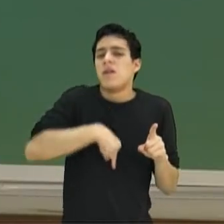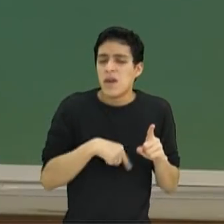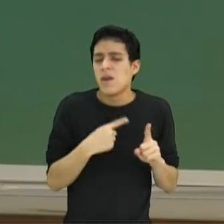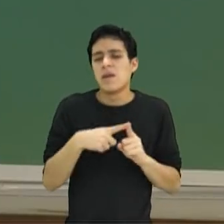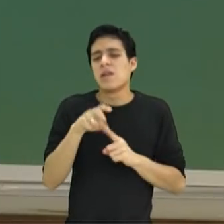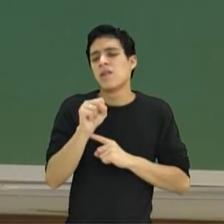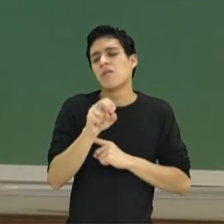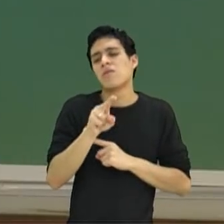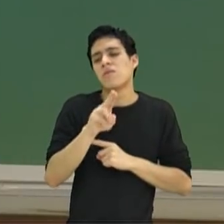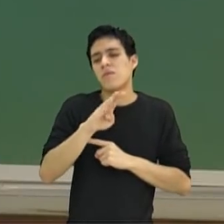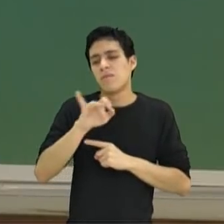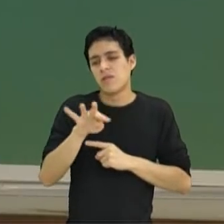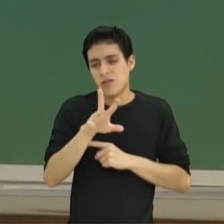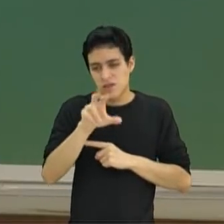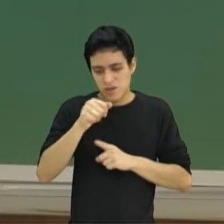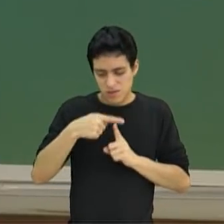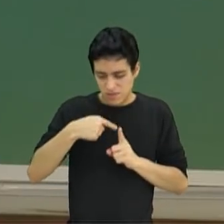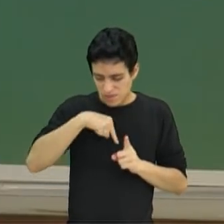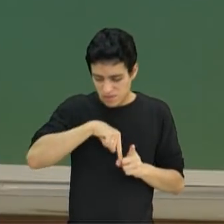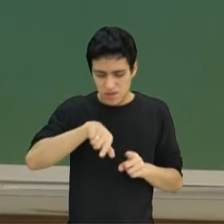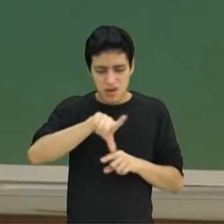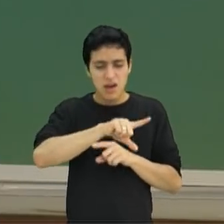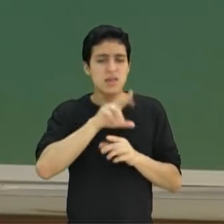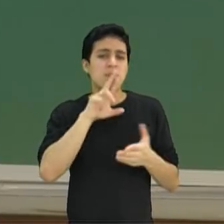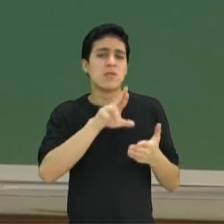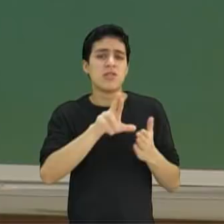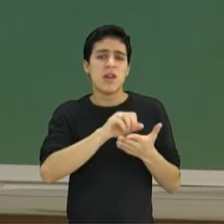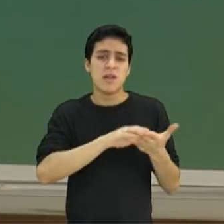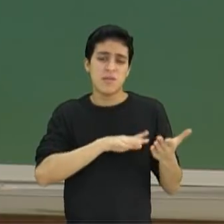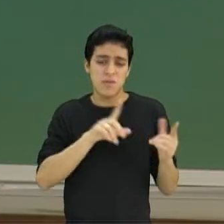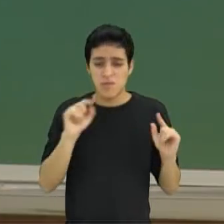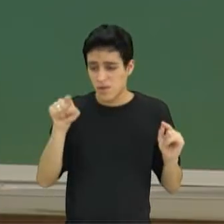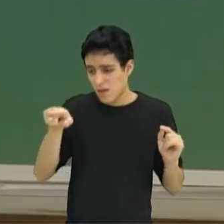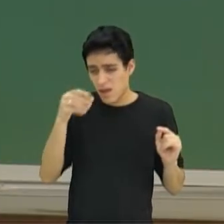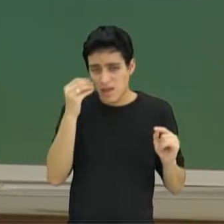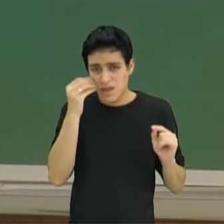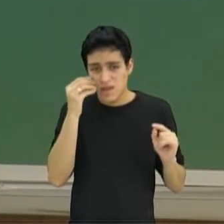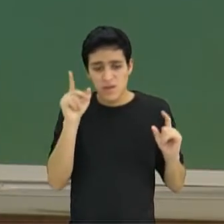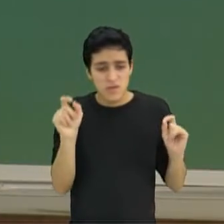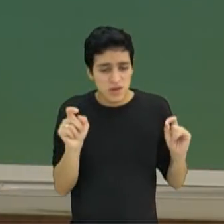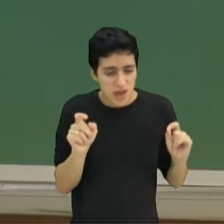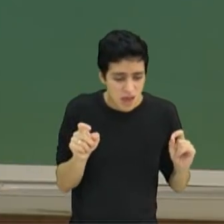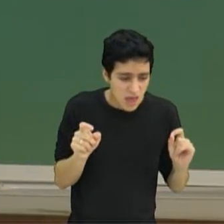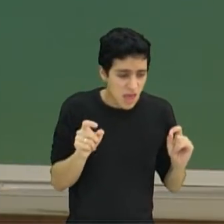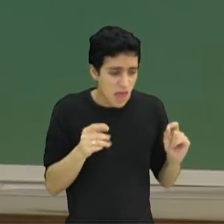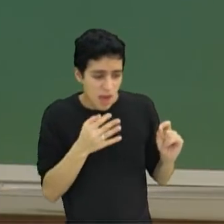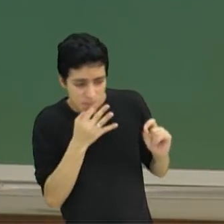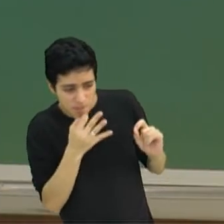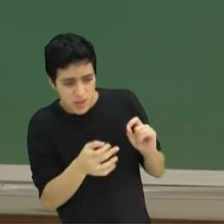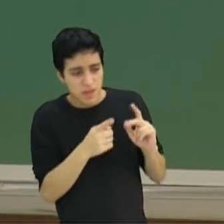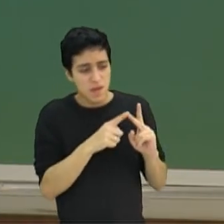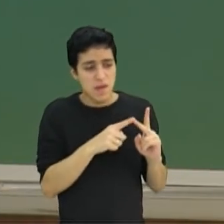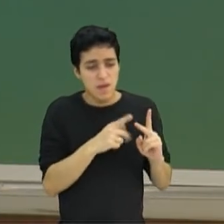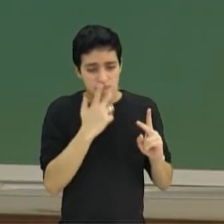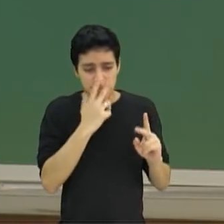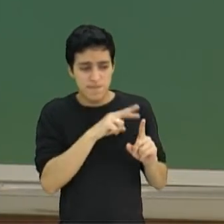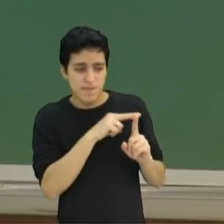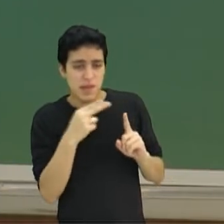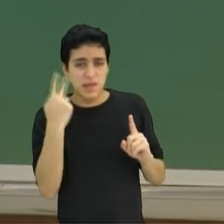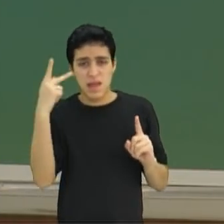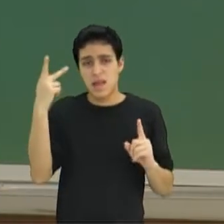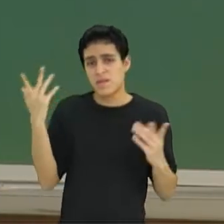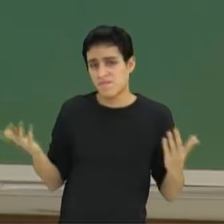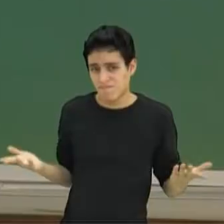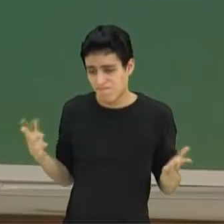que subjetiva? Pelo que respondemos no exercício anterior. Ela tece um posicionamento, ela mostra o seu ponto de